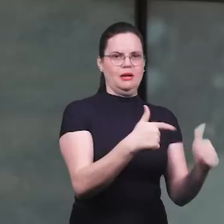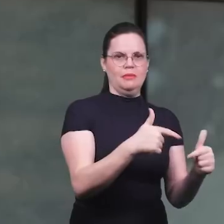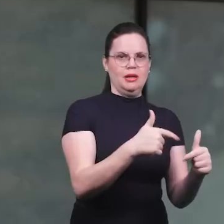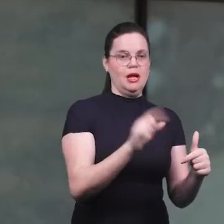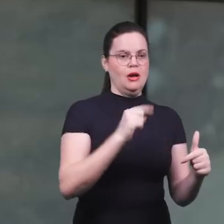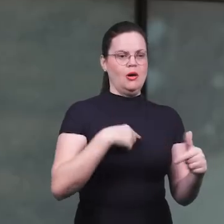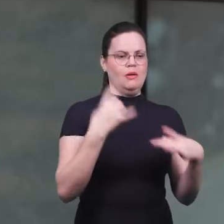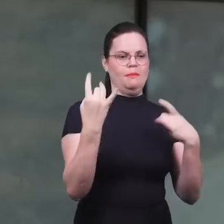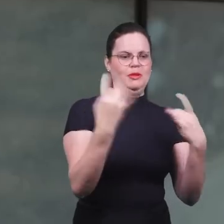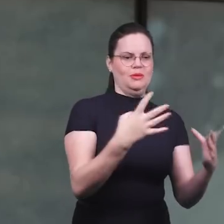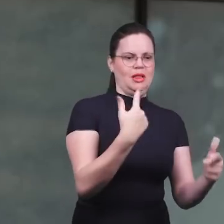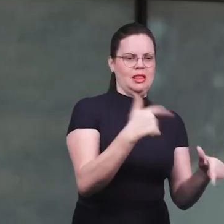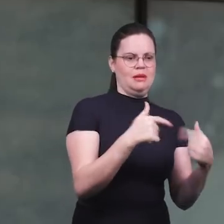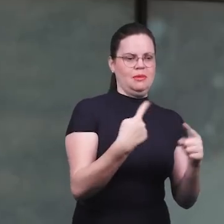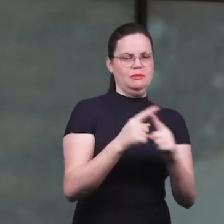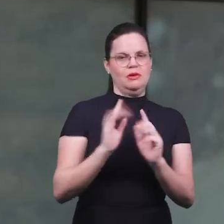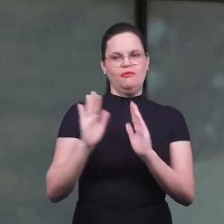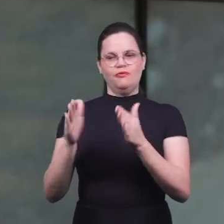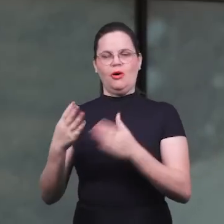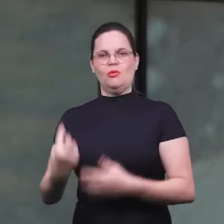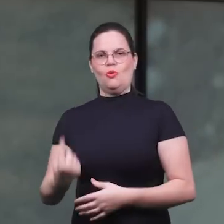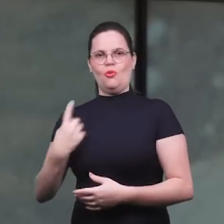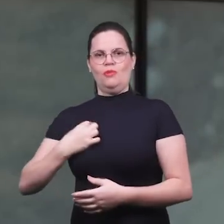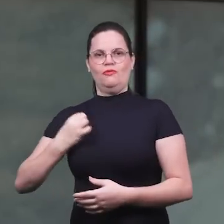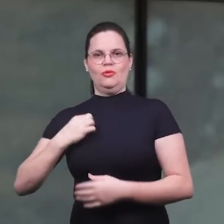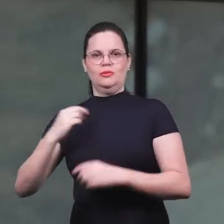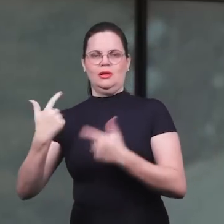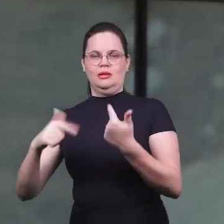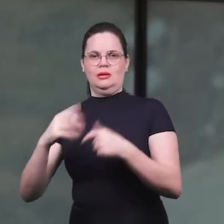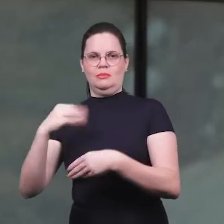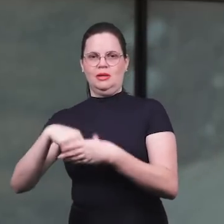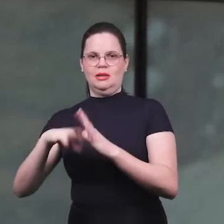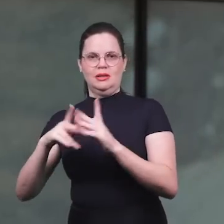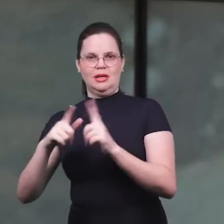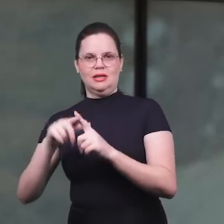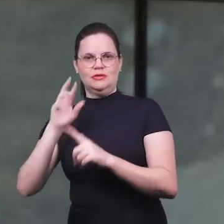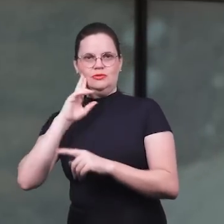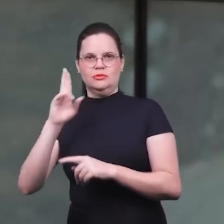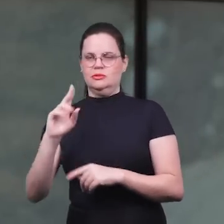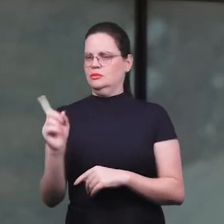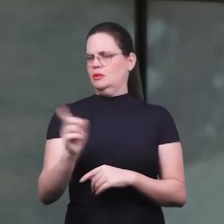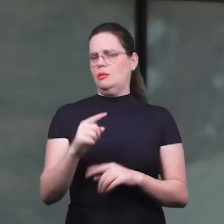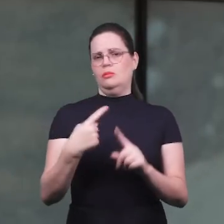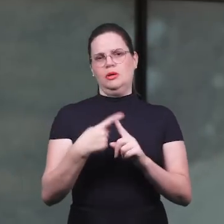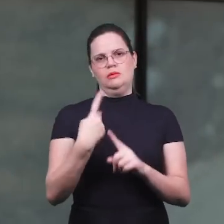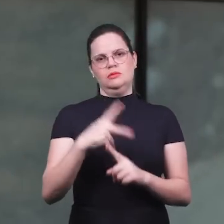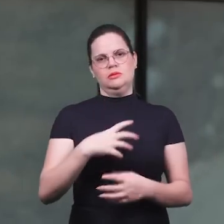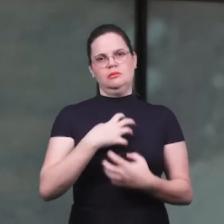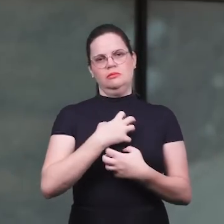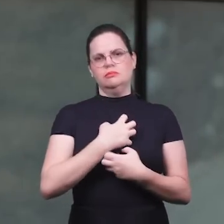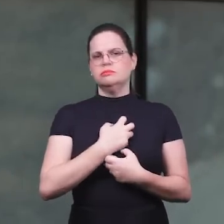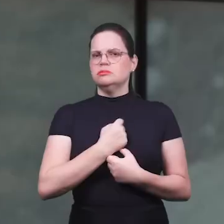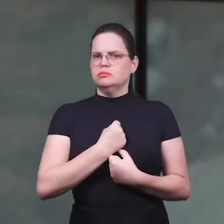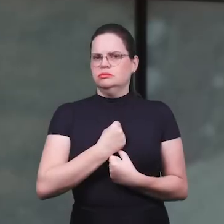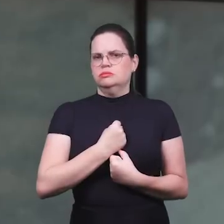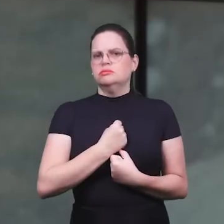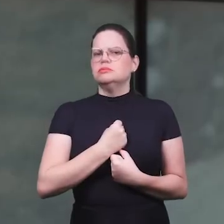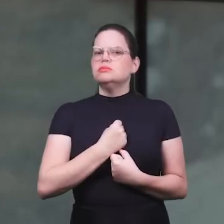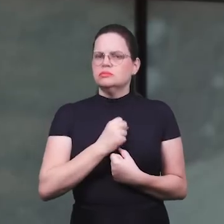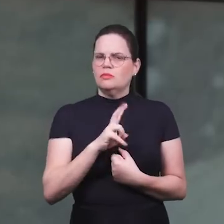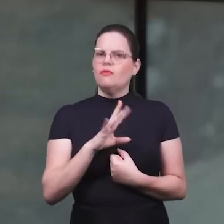uma carreira. Você vai ter sucesso em muita coisa, mas vai ficar frustrado, seu coração vai ficar vazio. E